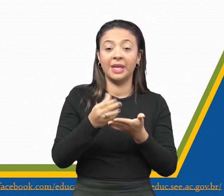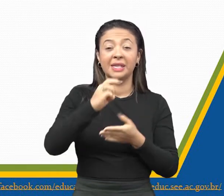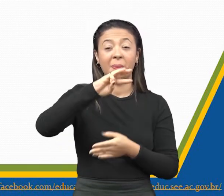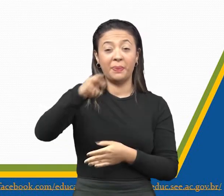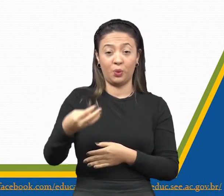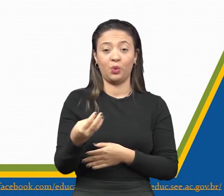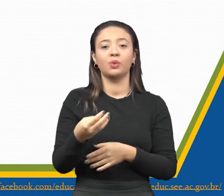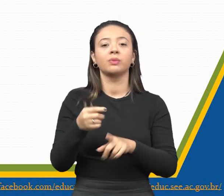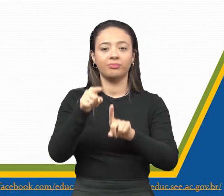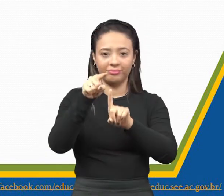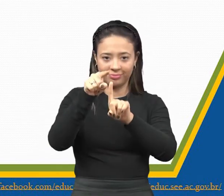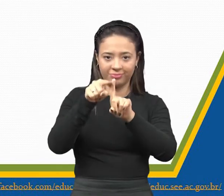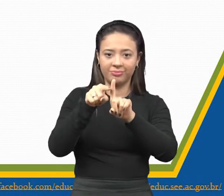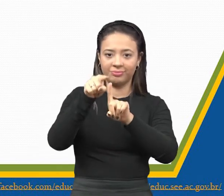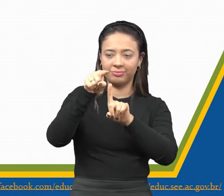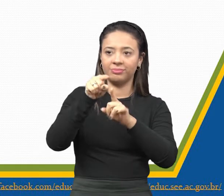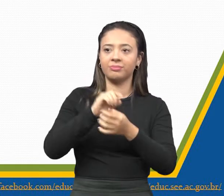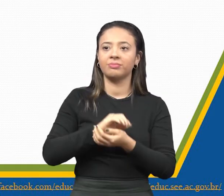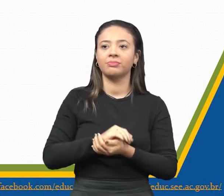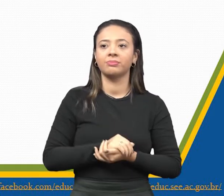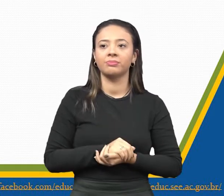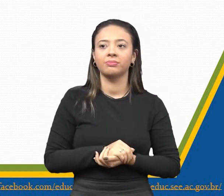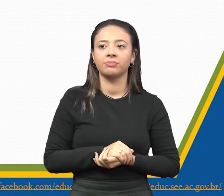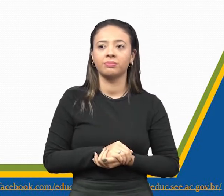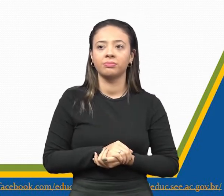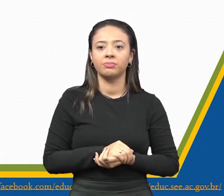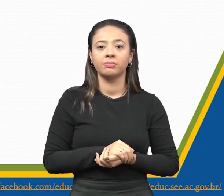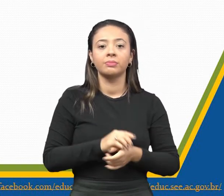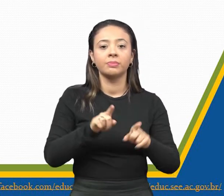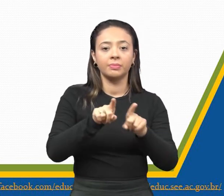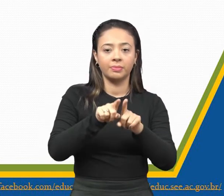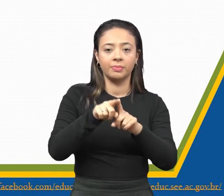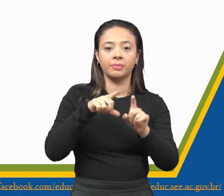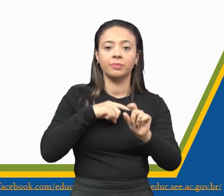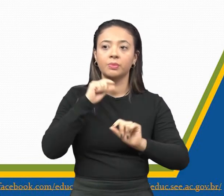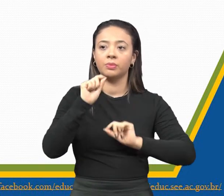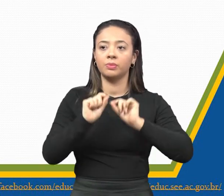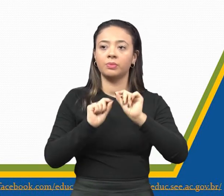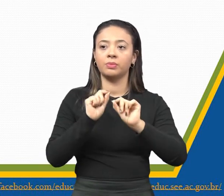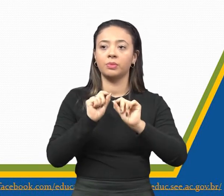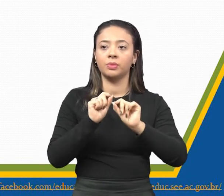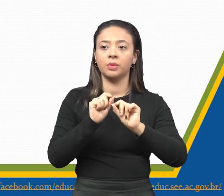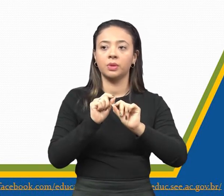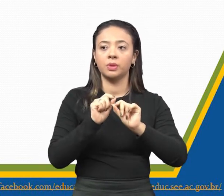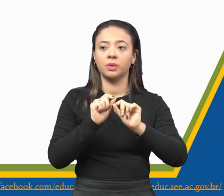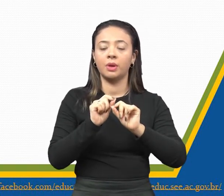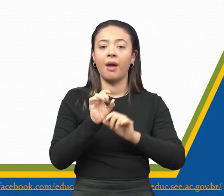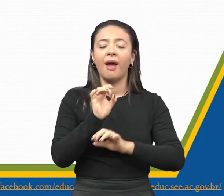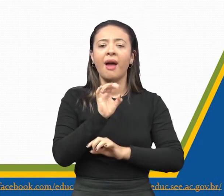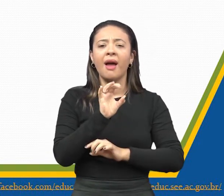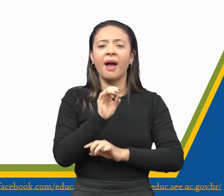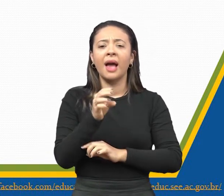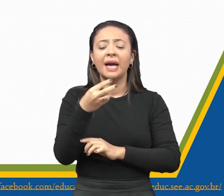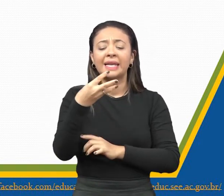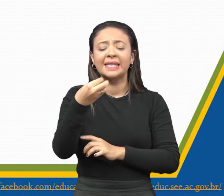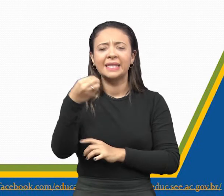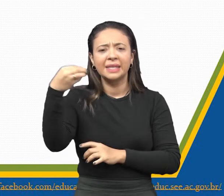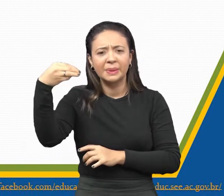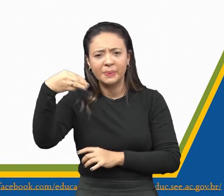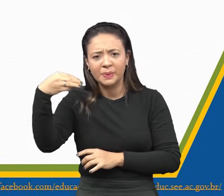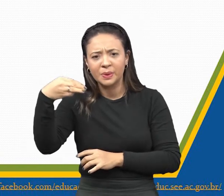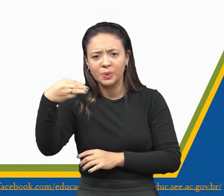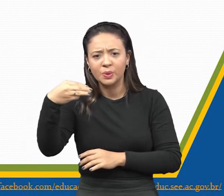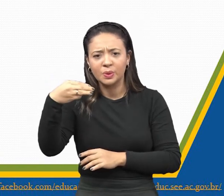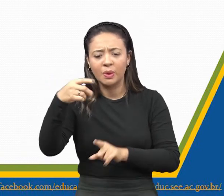3.000 graus Celsius, beleza? A questão me diz ainda que a cada 30